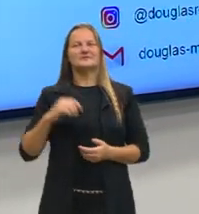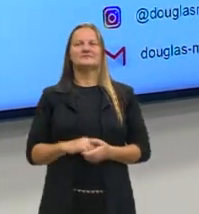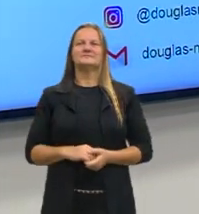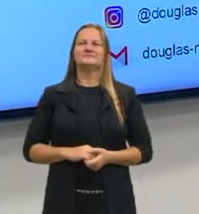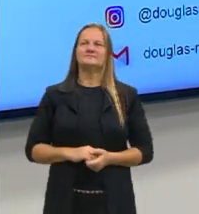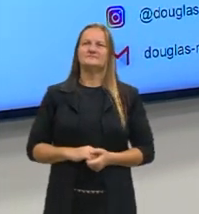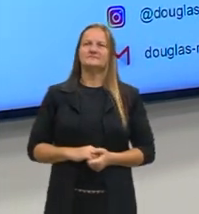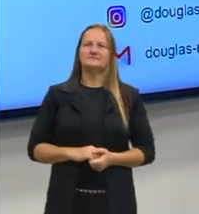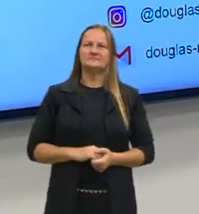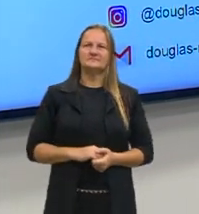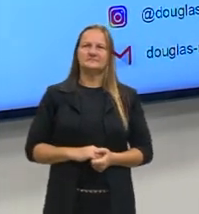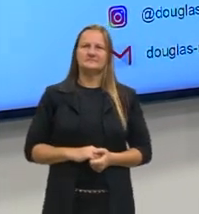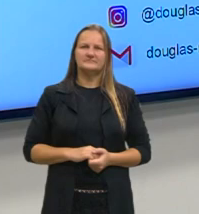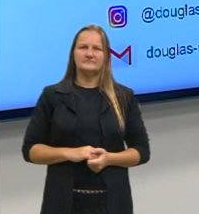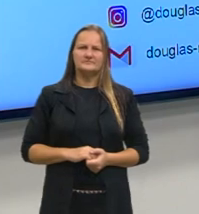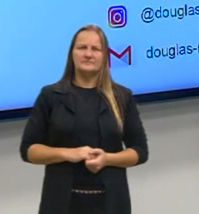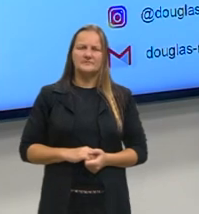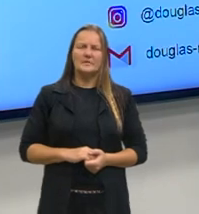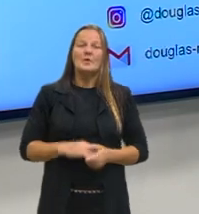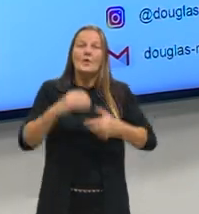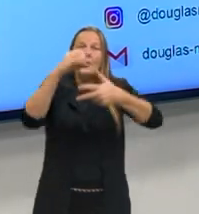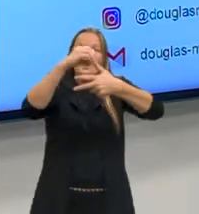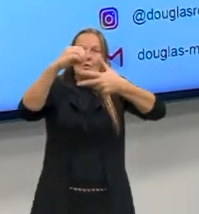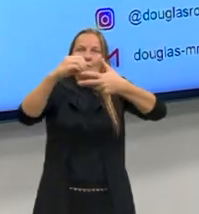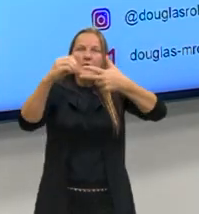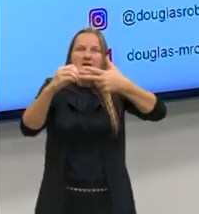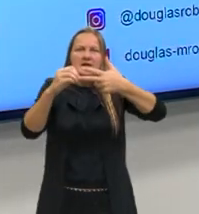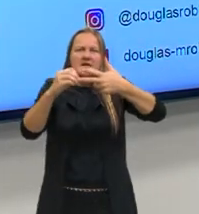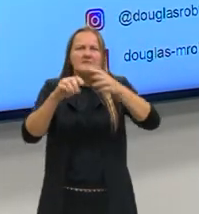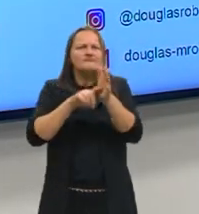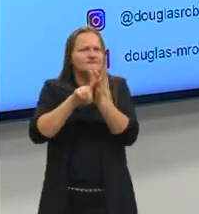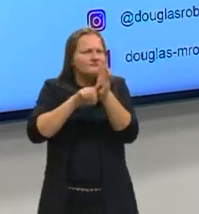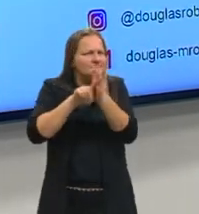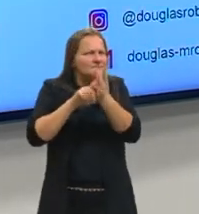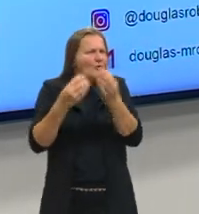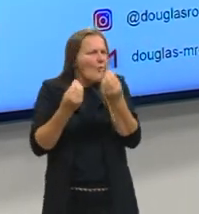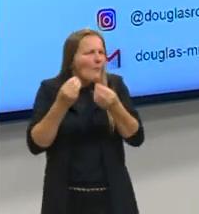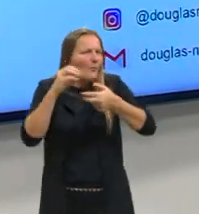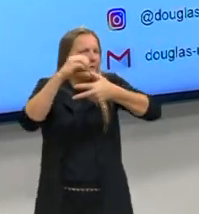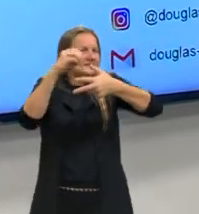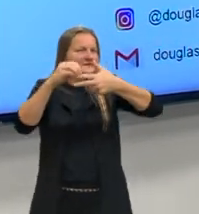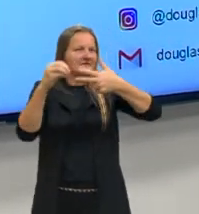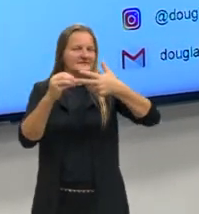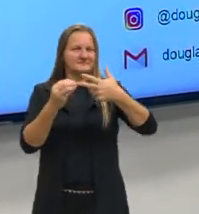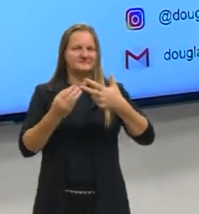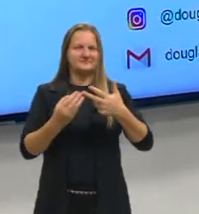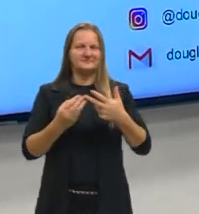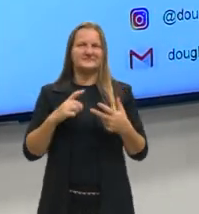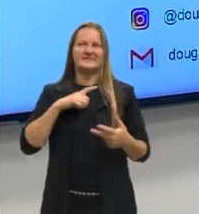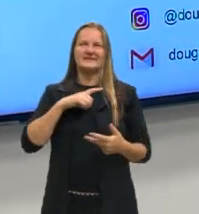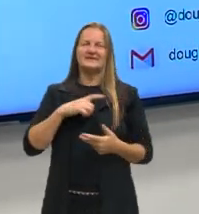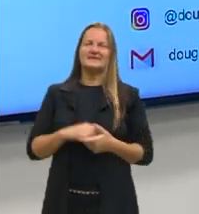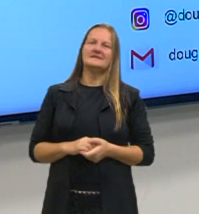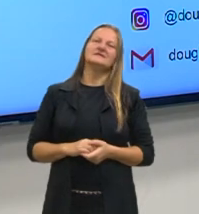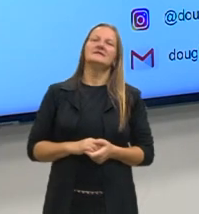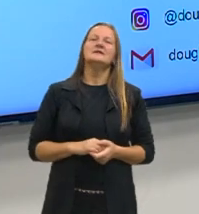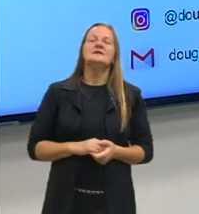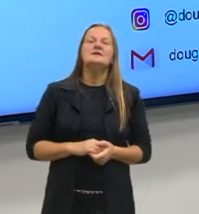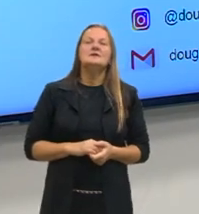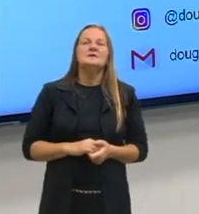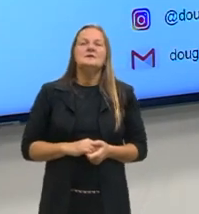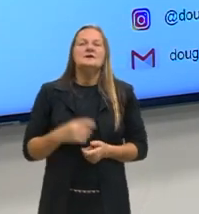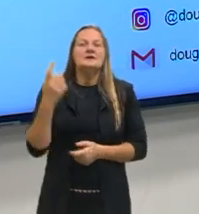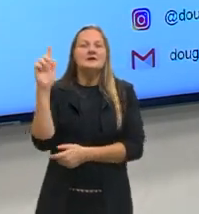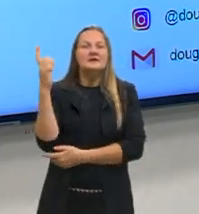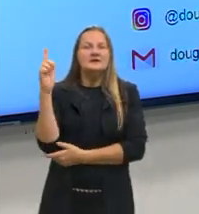vocês tá meninos e meninas o Enem fazendo uma análise sobre o ENEM tá a gurizada o Enem então a